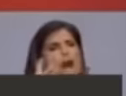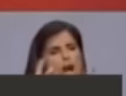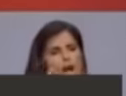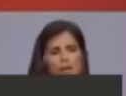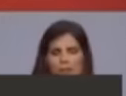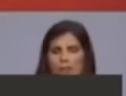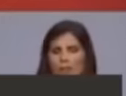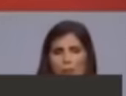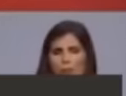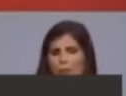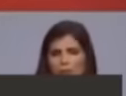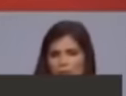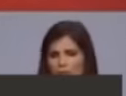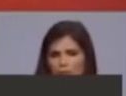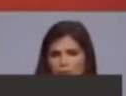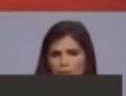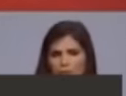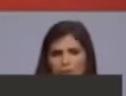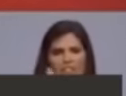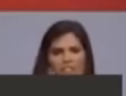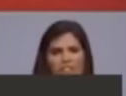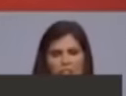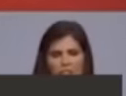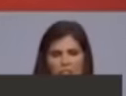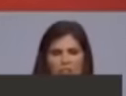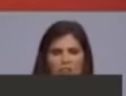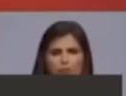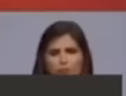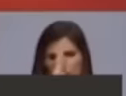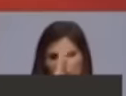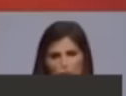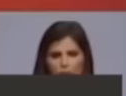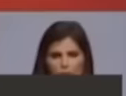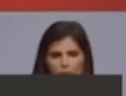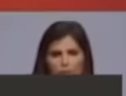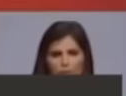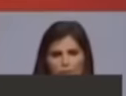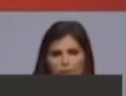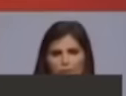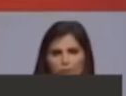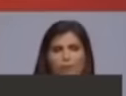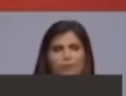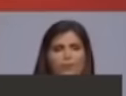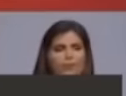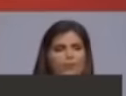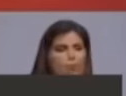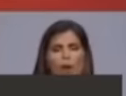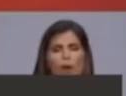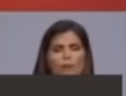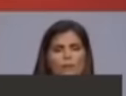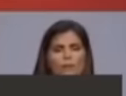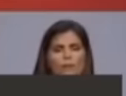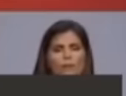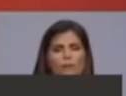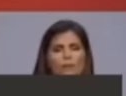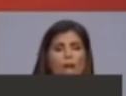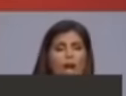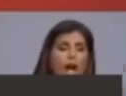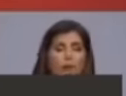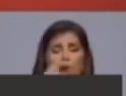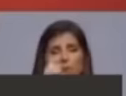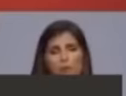dizer eh uma tentativa eh de golpe não houve quem quisesse